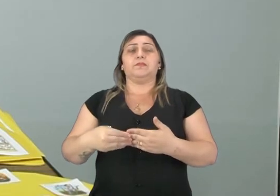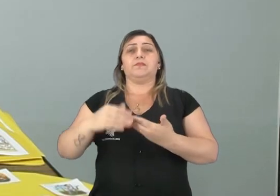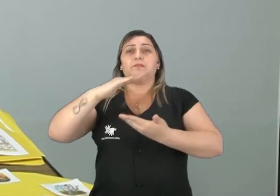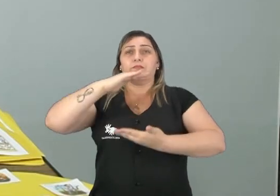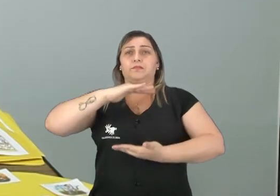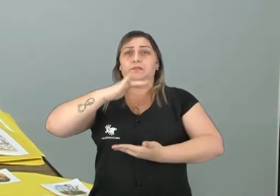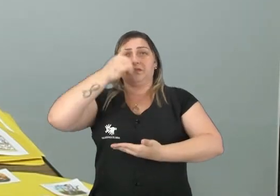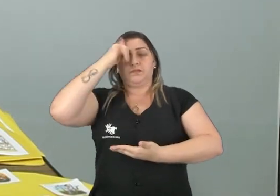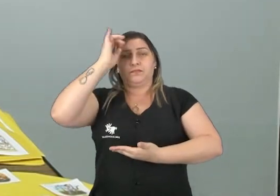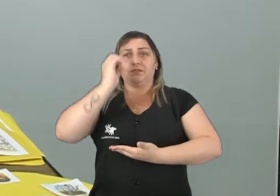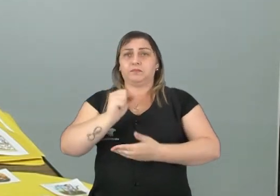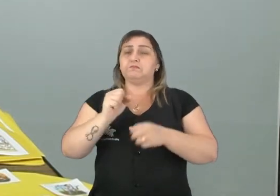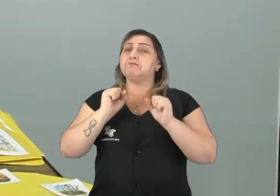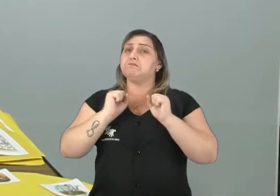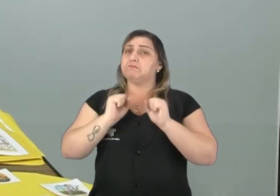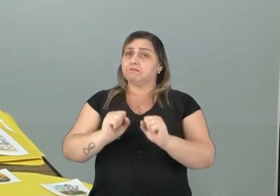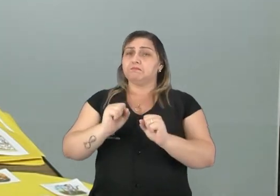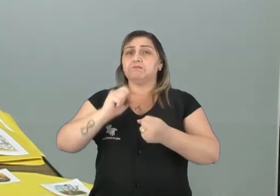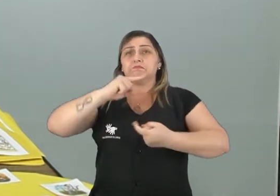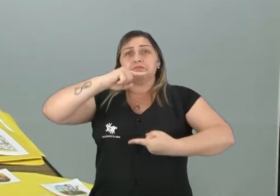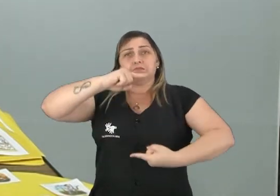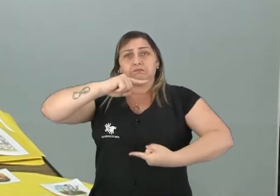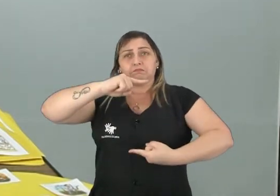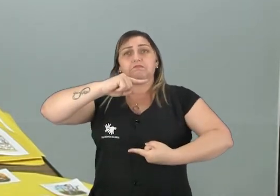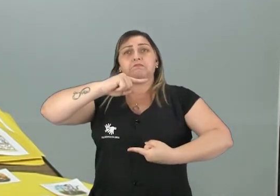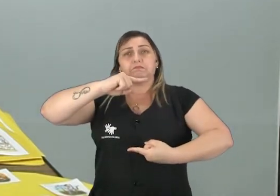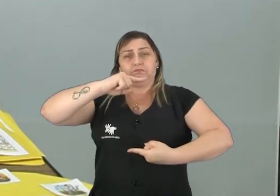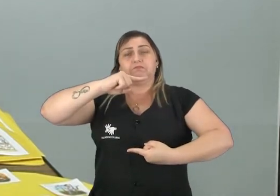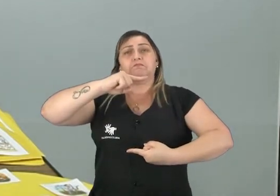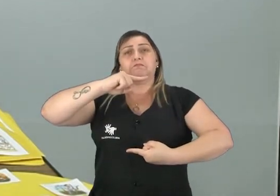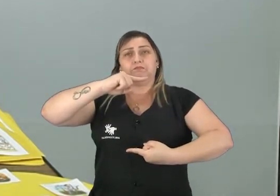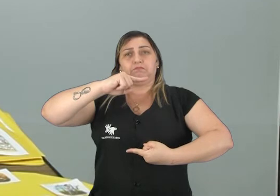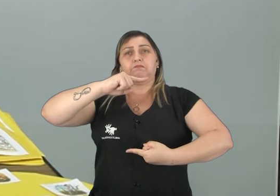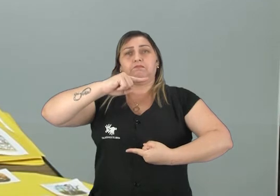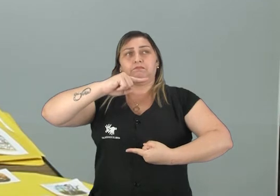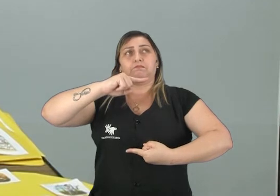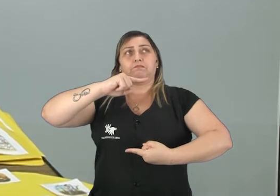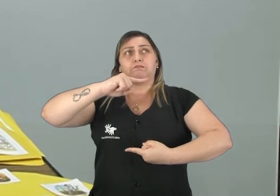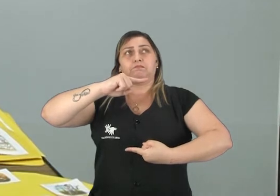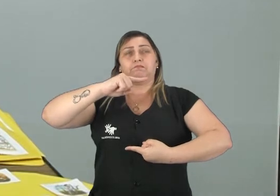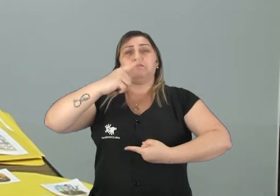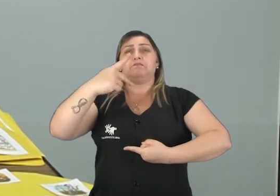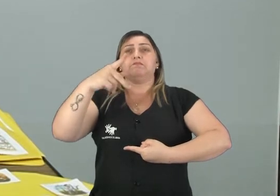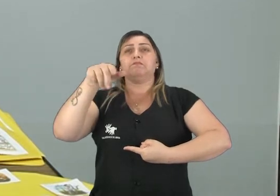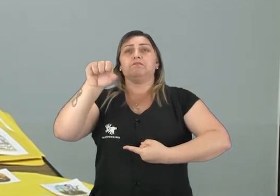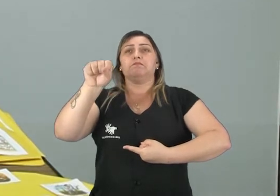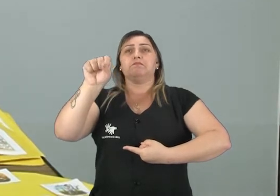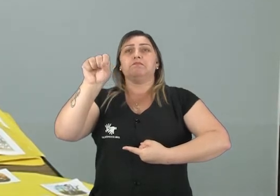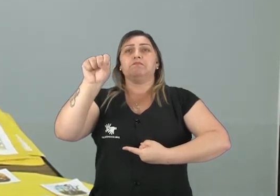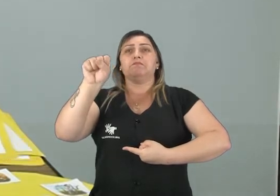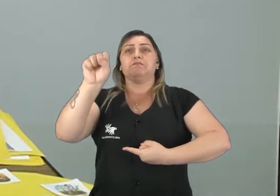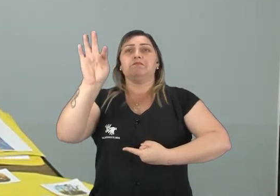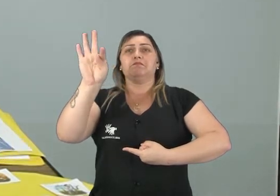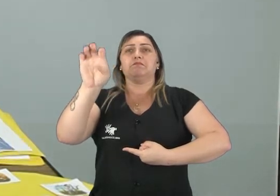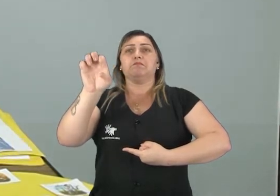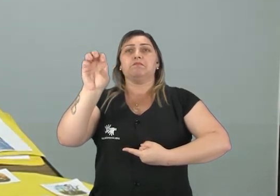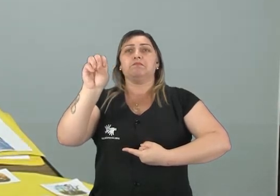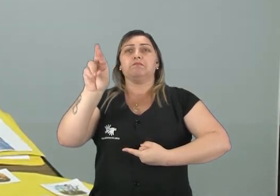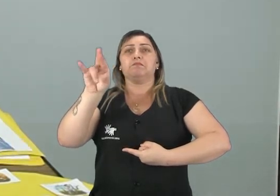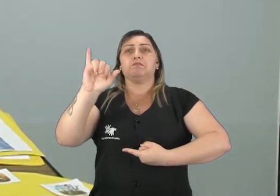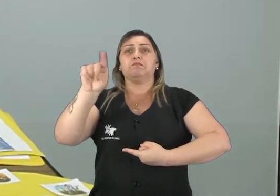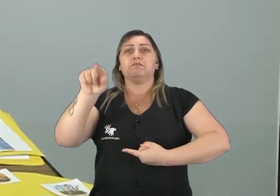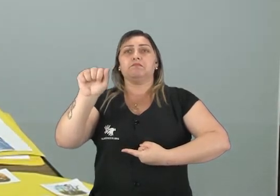caixinha, certo? Mas pode ser aquele leite que vem também no saquinho, aquele leite que é pasteurizado, certo? Você